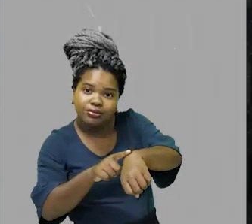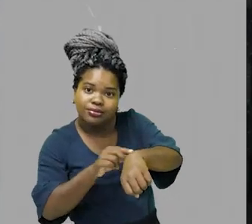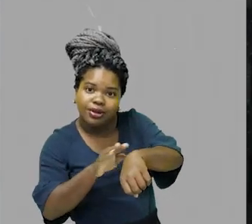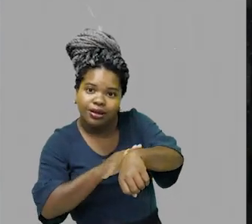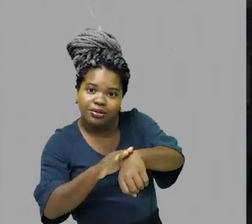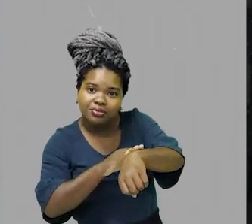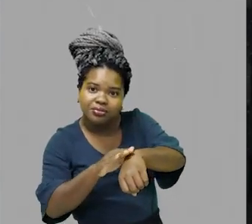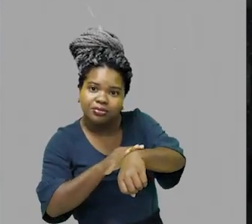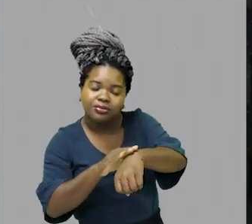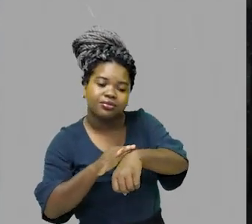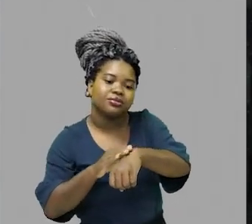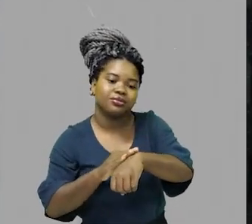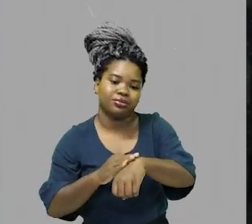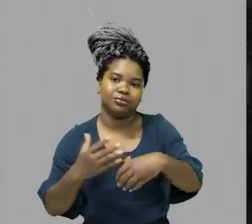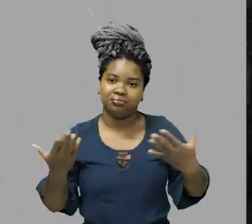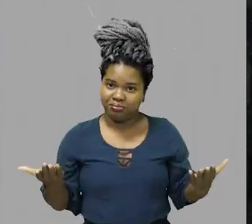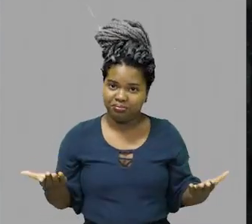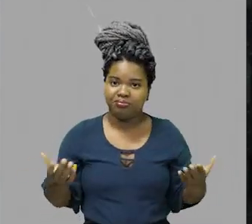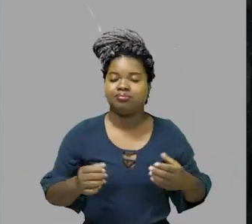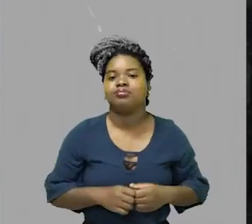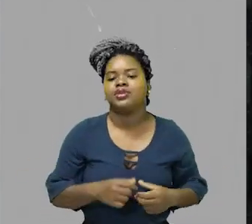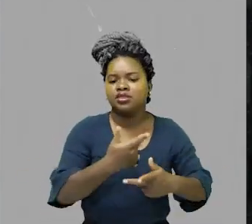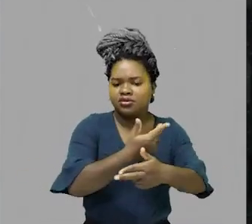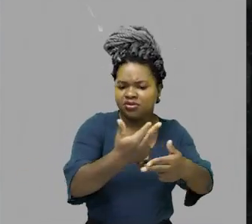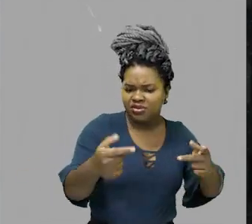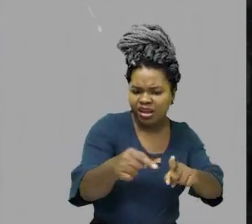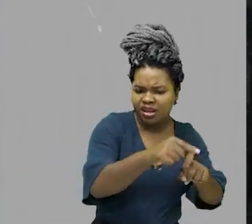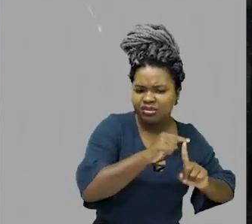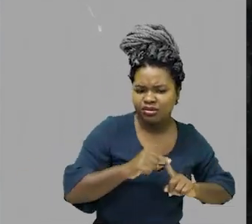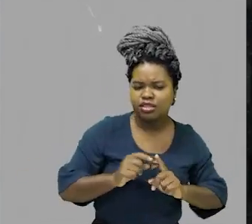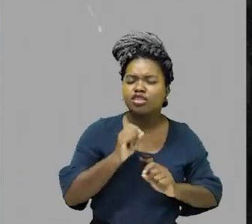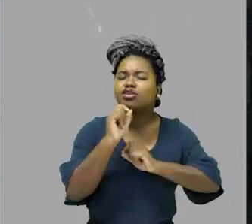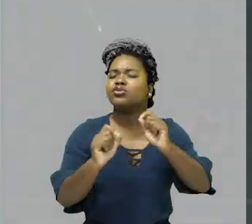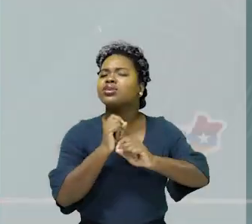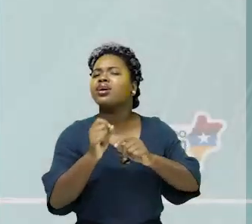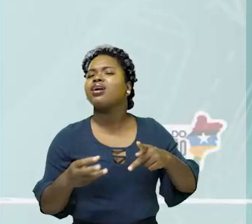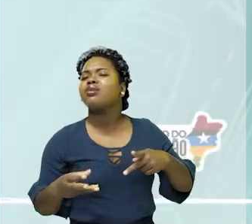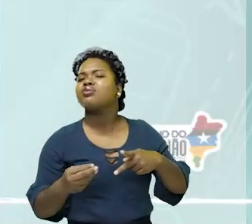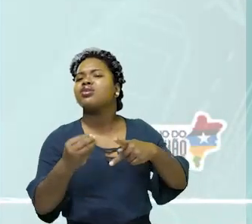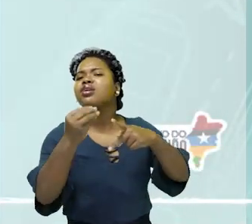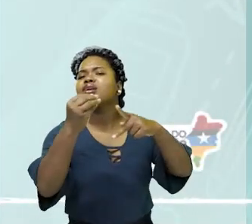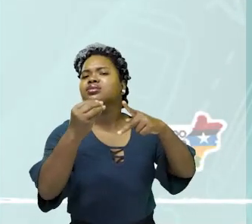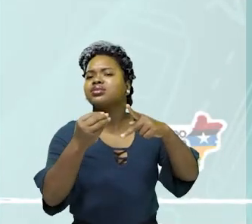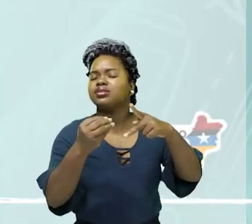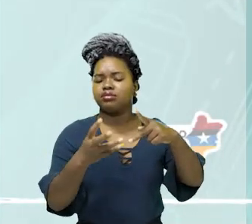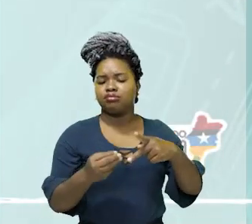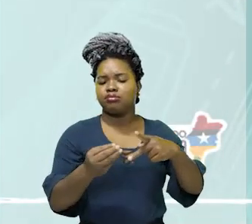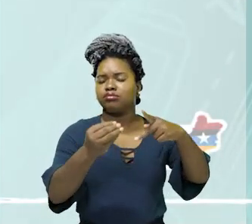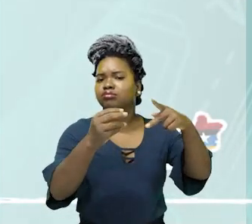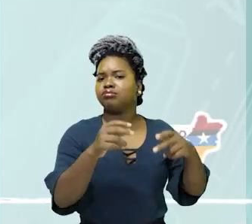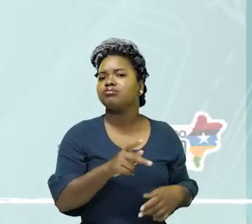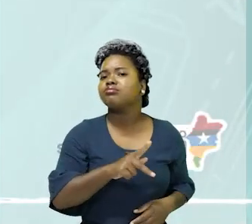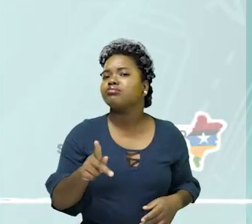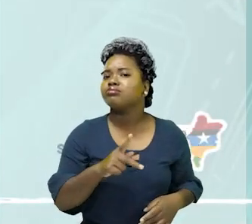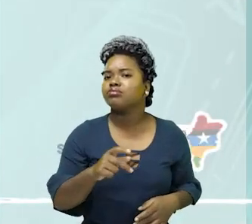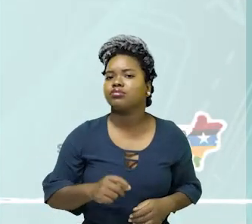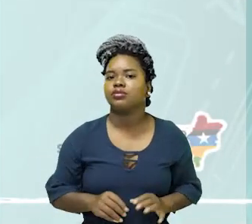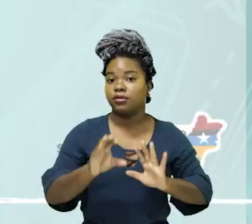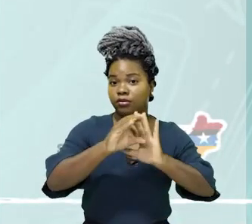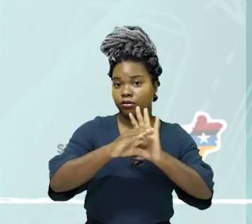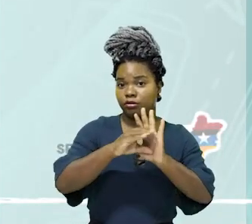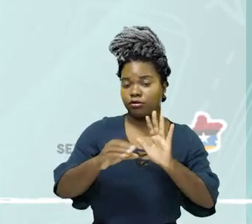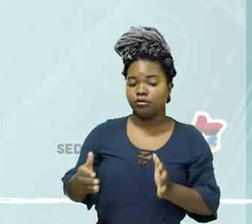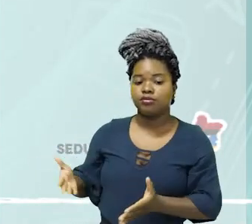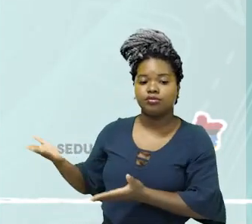são resultado dos nossos genes. E o que é uma proteína? Uma proteína é uma molécula grande feita